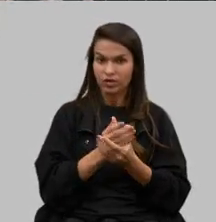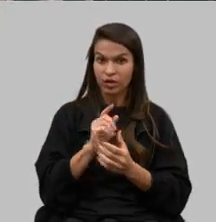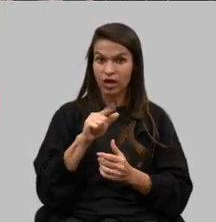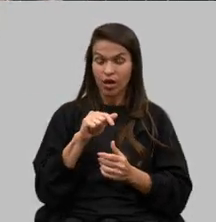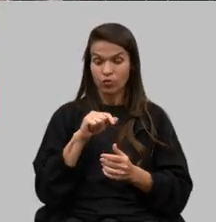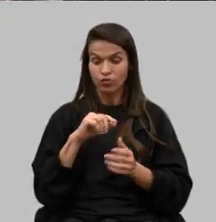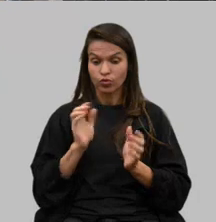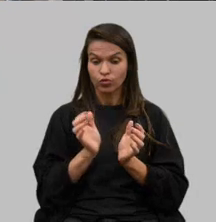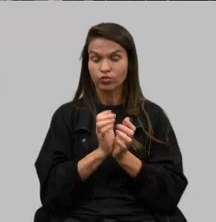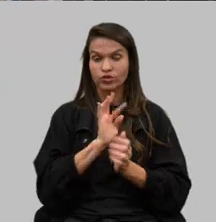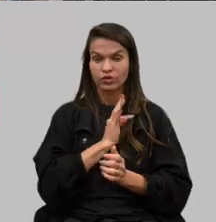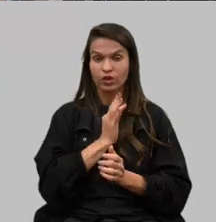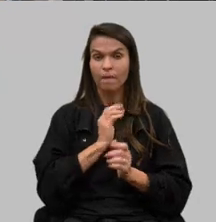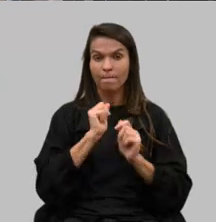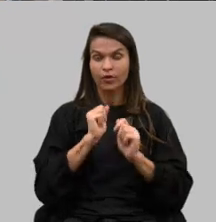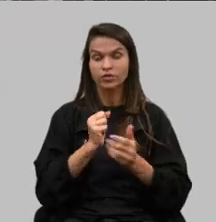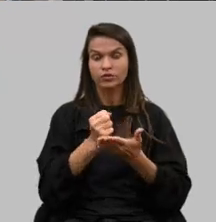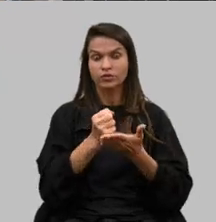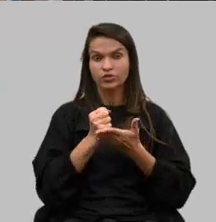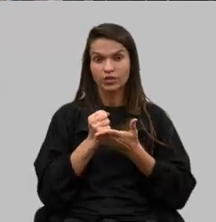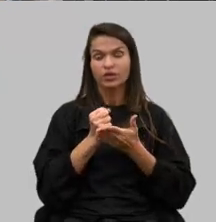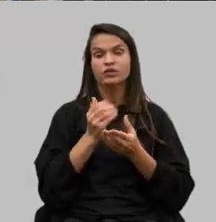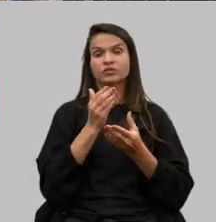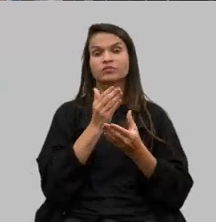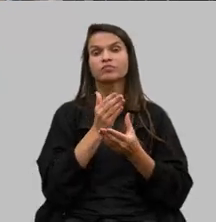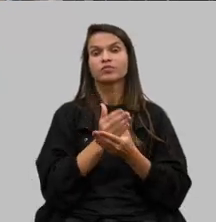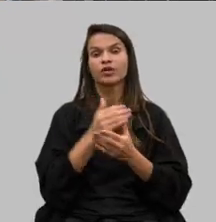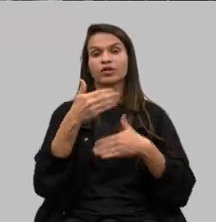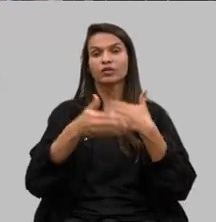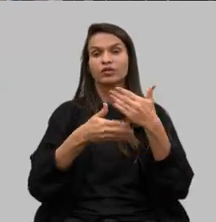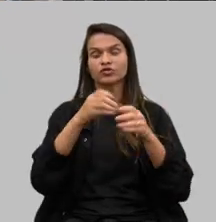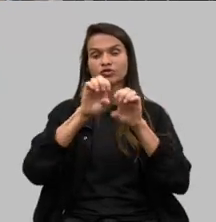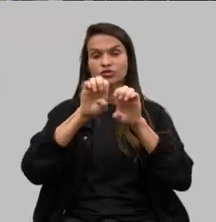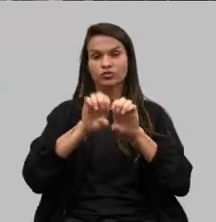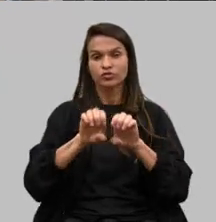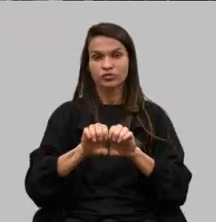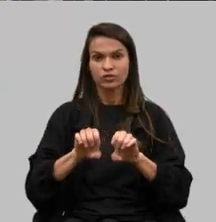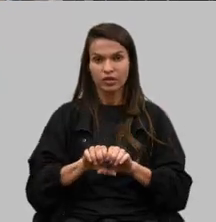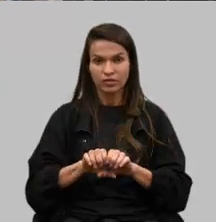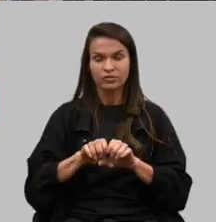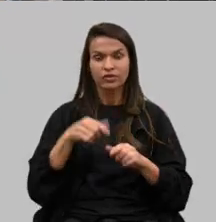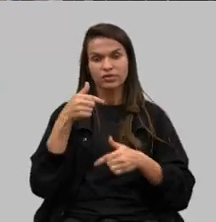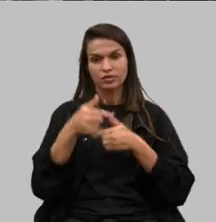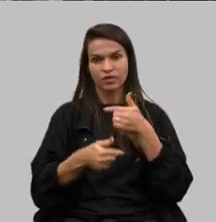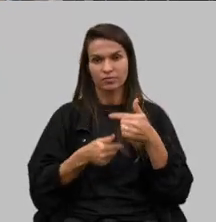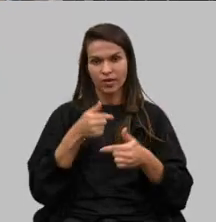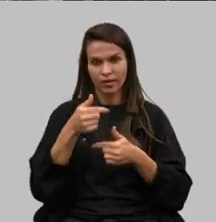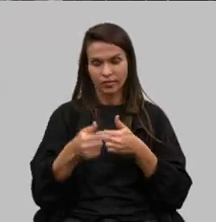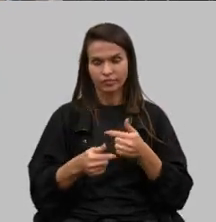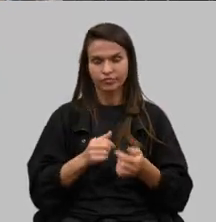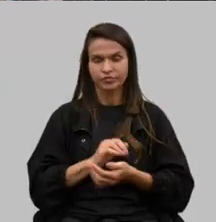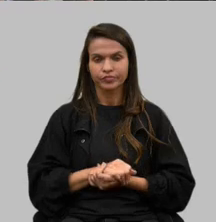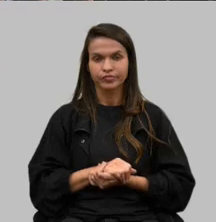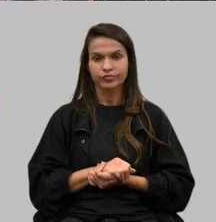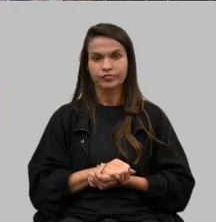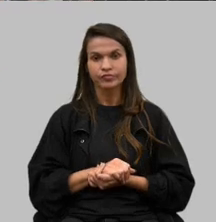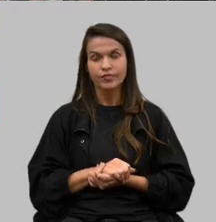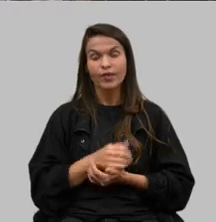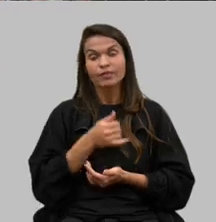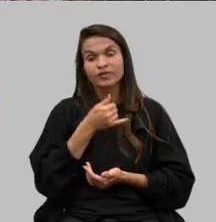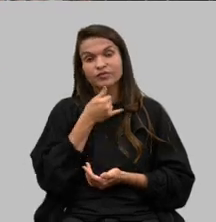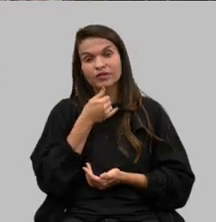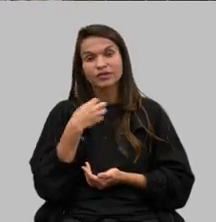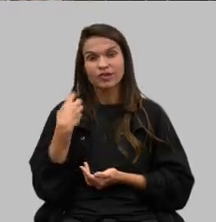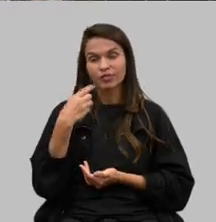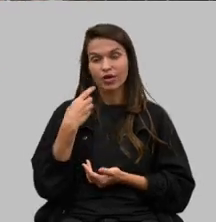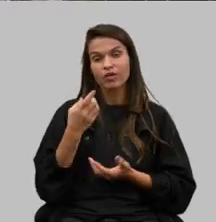técnicos para Que ela possa nos ajudar nesse processo de estruturação desse trabalho então Eh agora infelizmente deputada assim